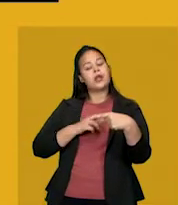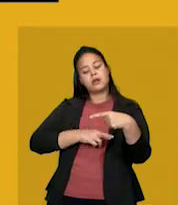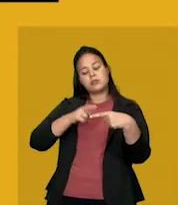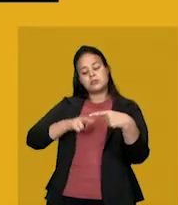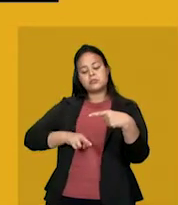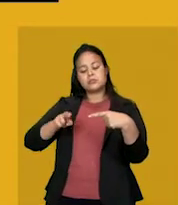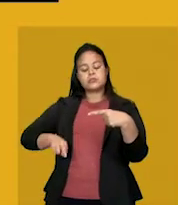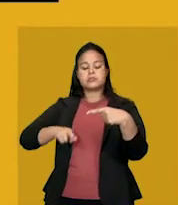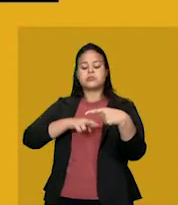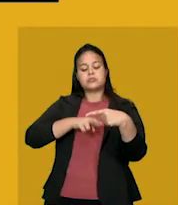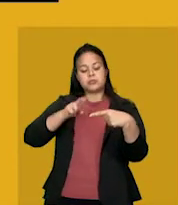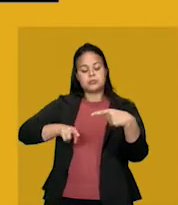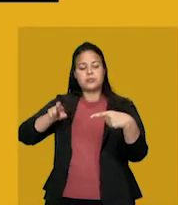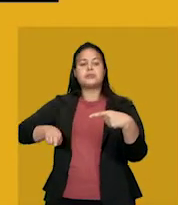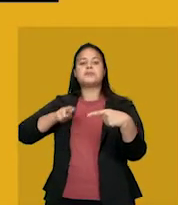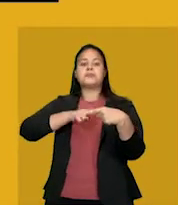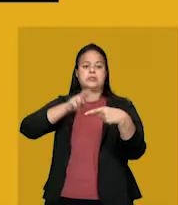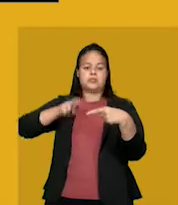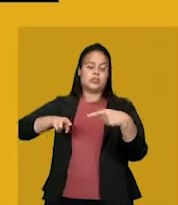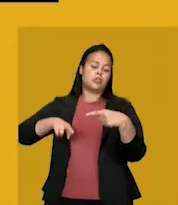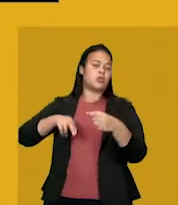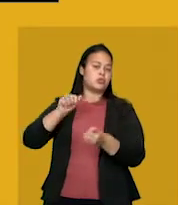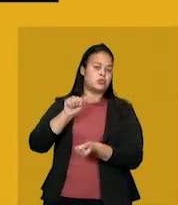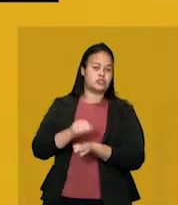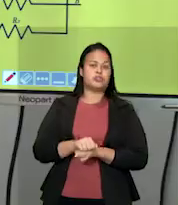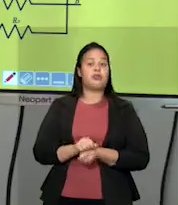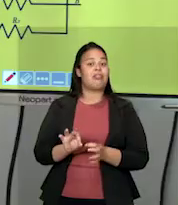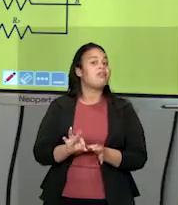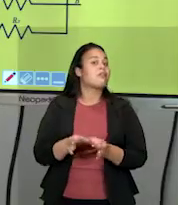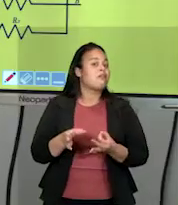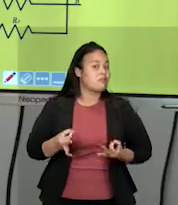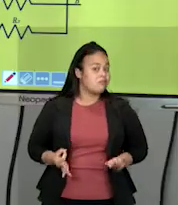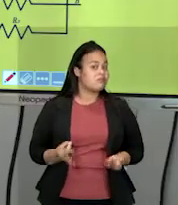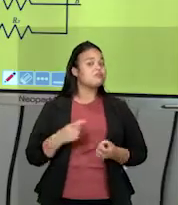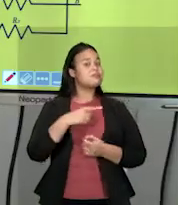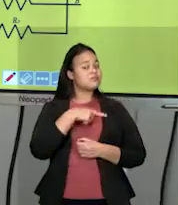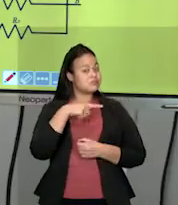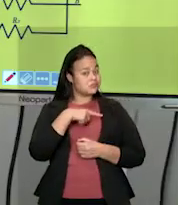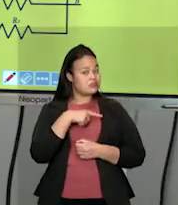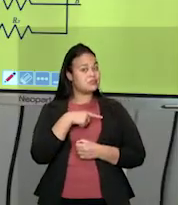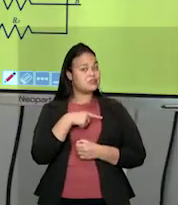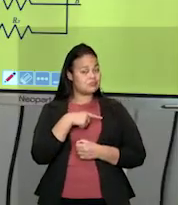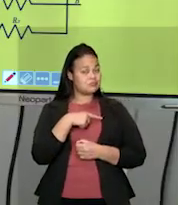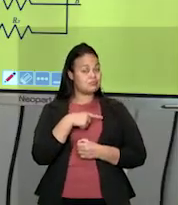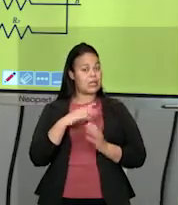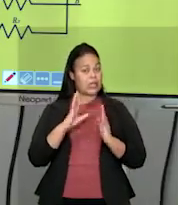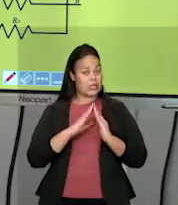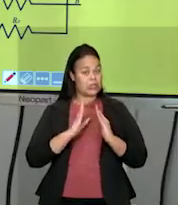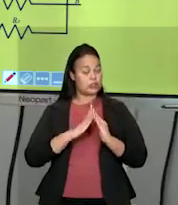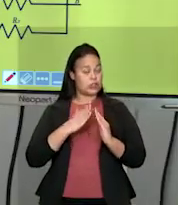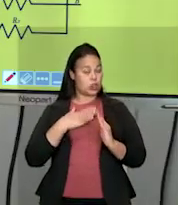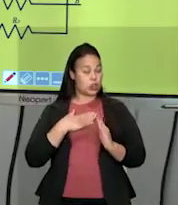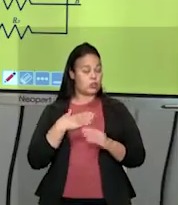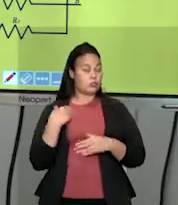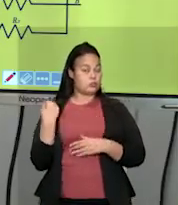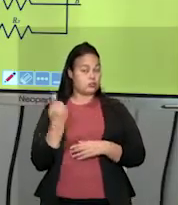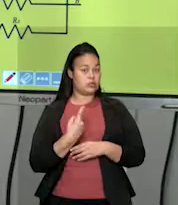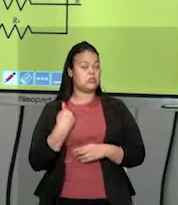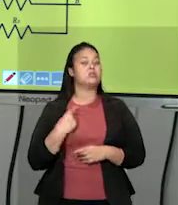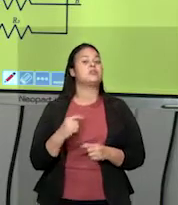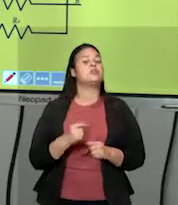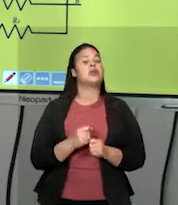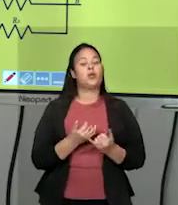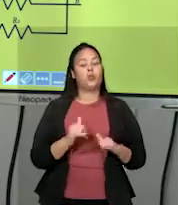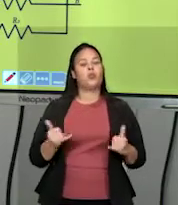estiverem nessa associação. Um detalhe, nas nossas casas, todos os